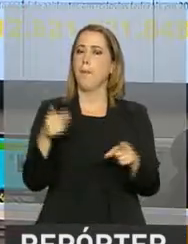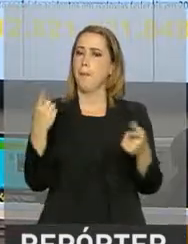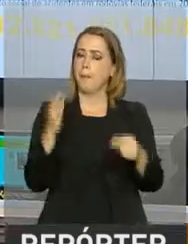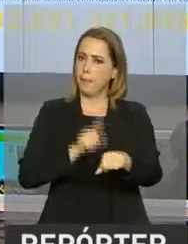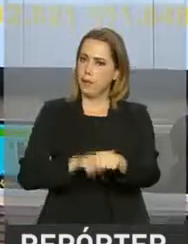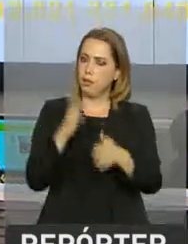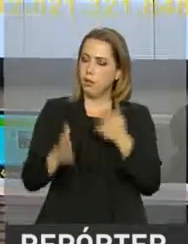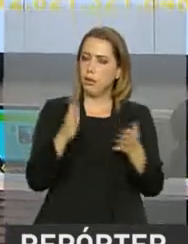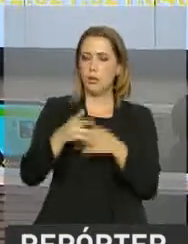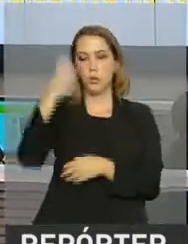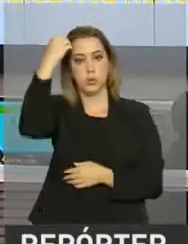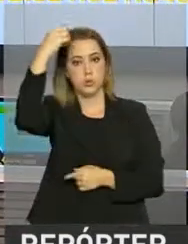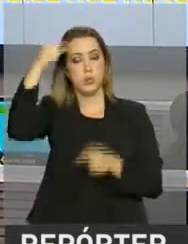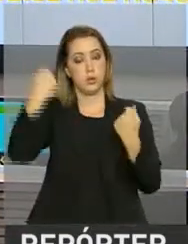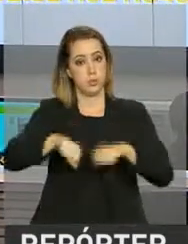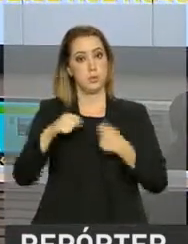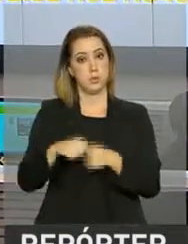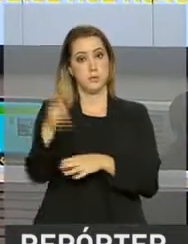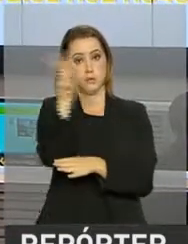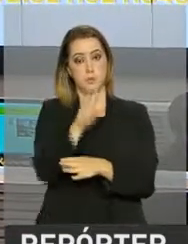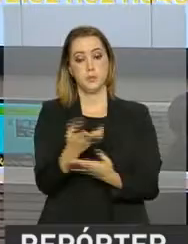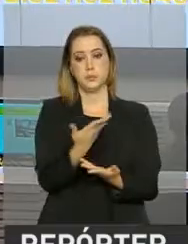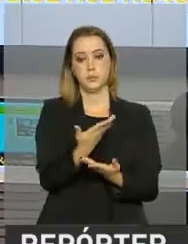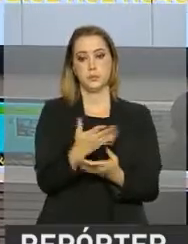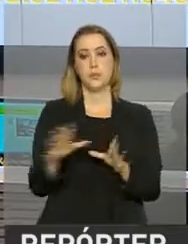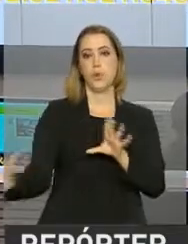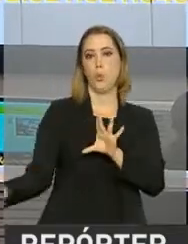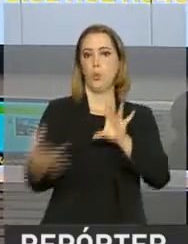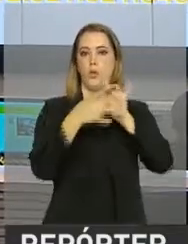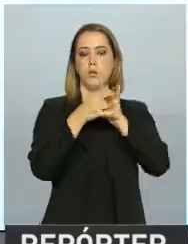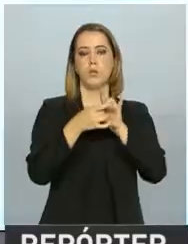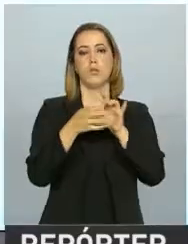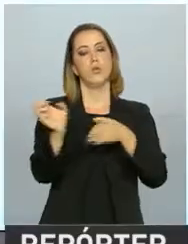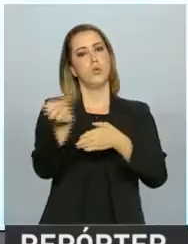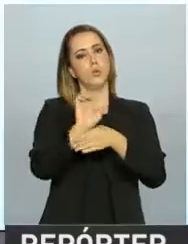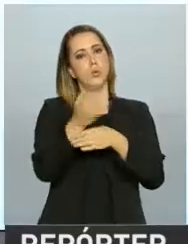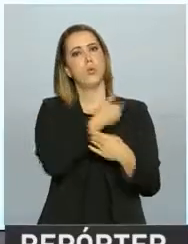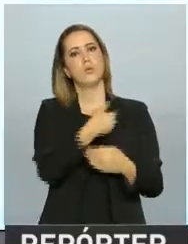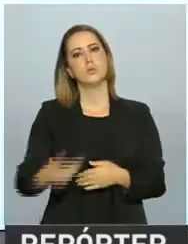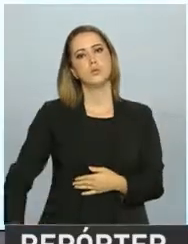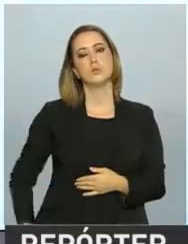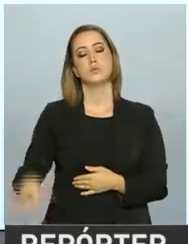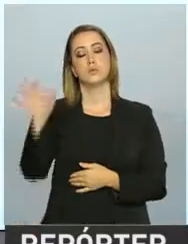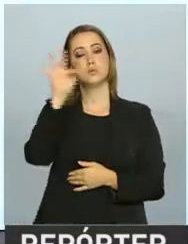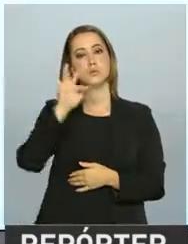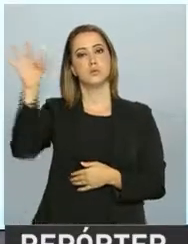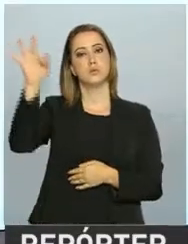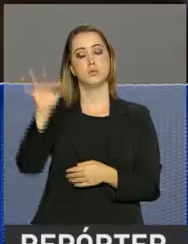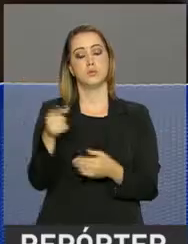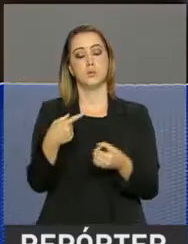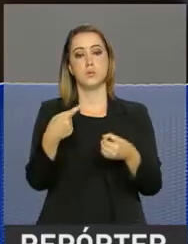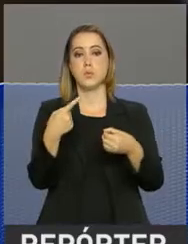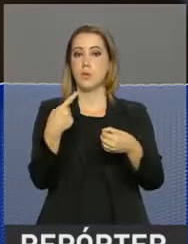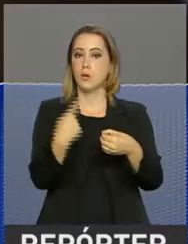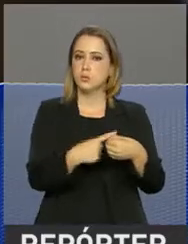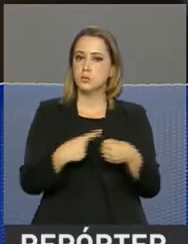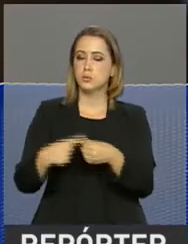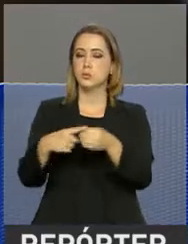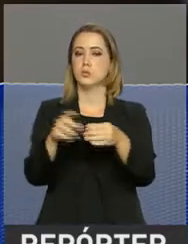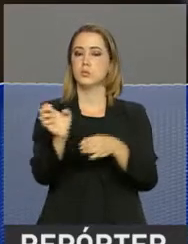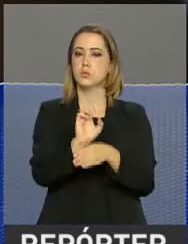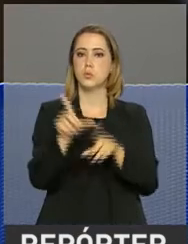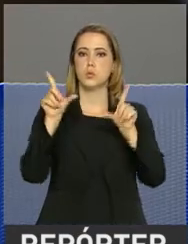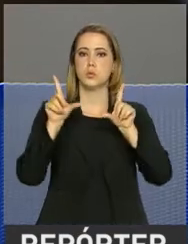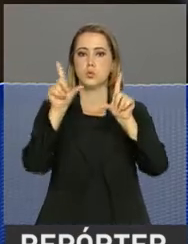A operação é um esforço que envolve a União, estados e municípios com o objetivo de reduzir os acidentes e